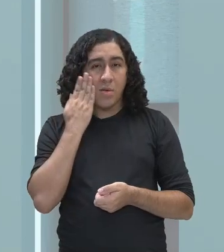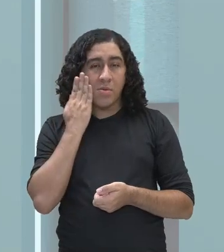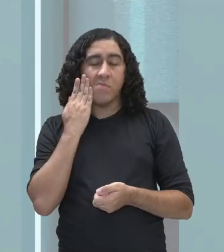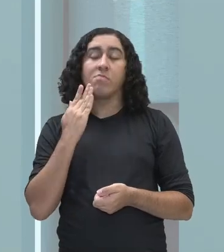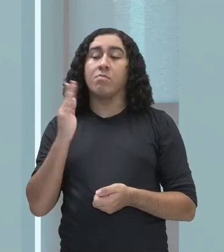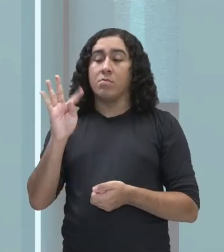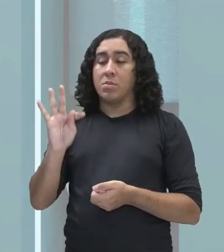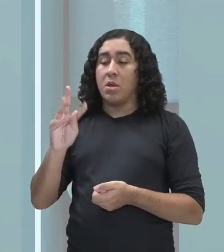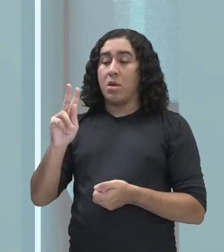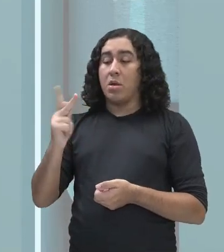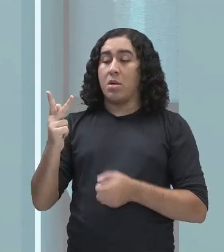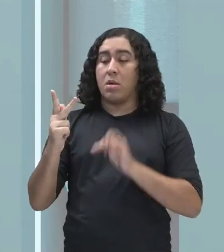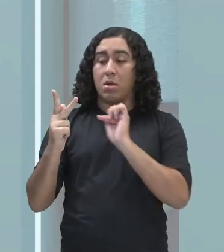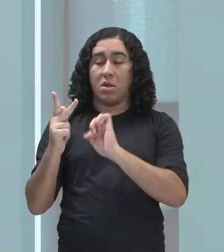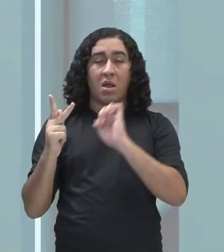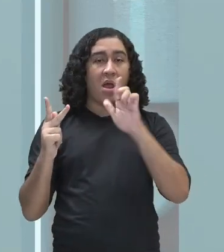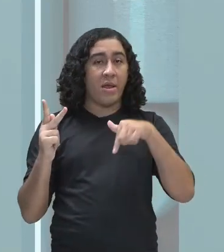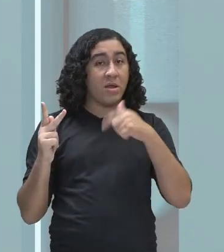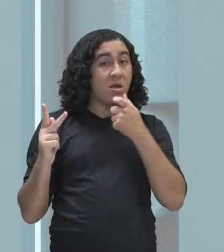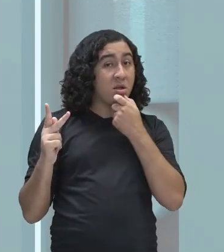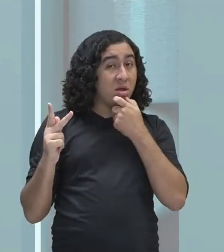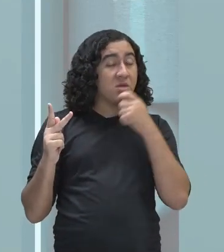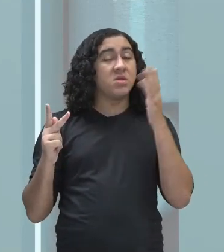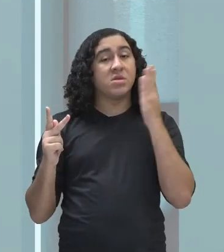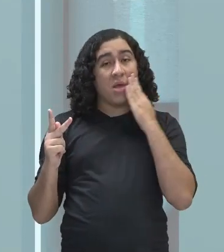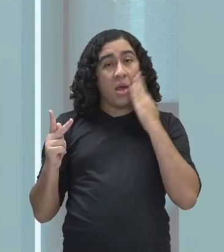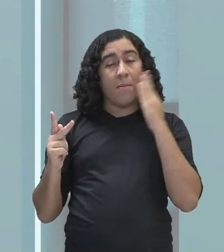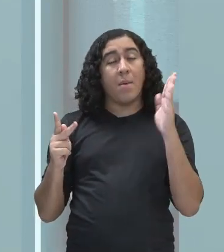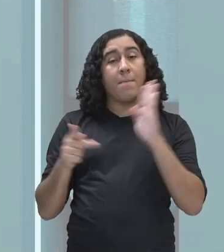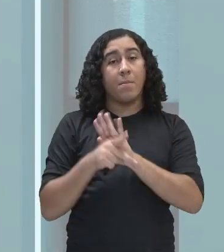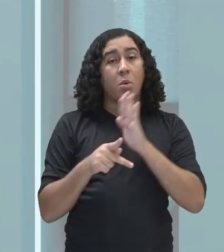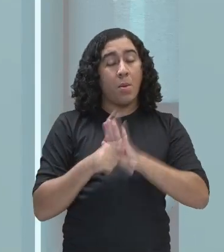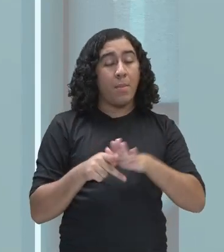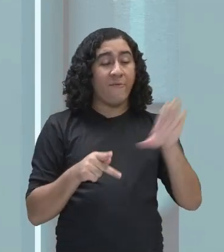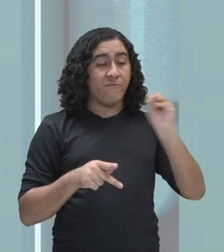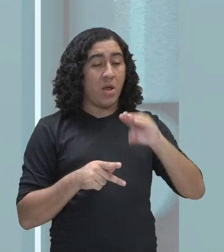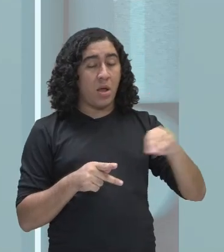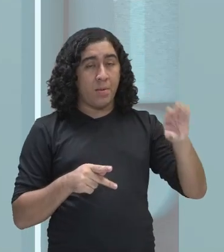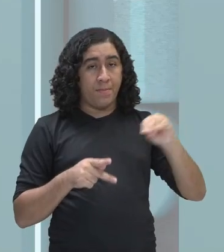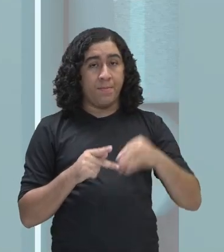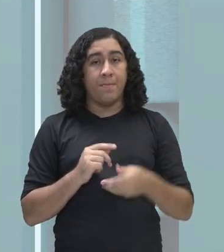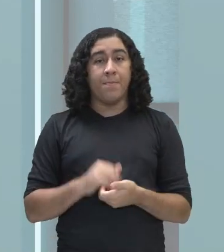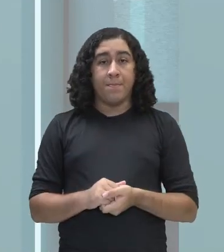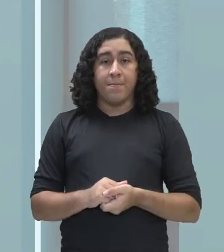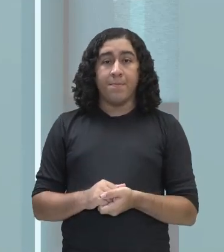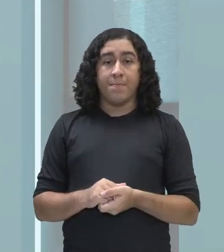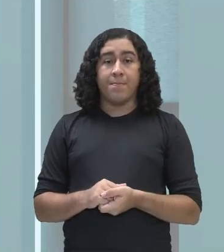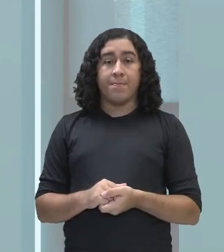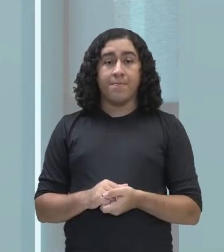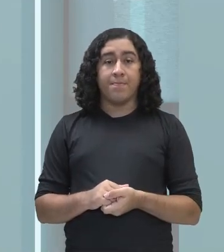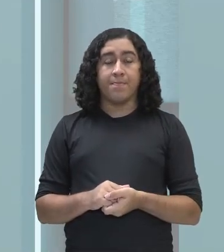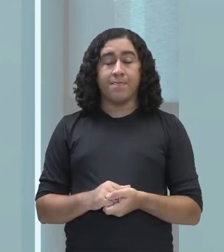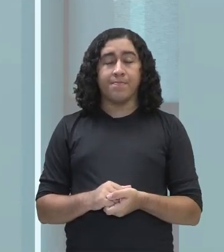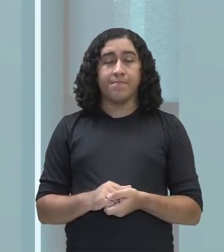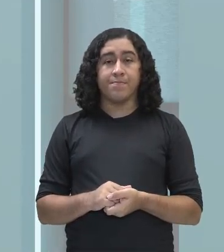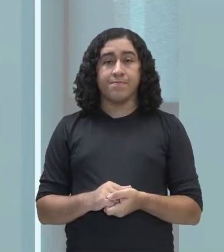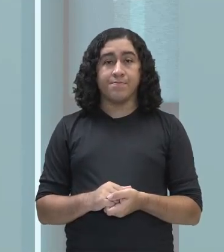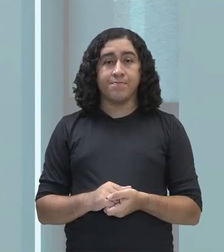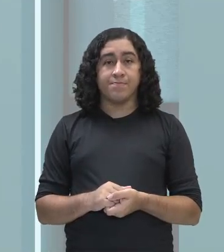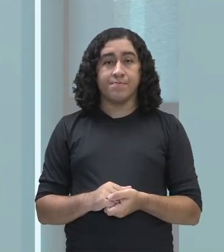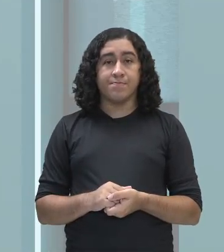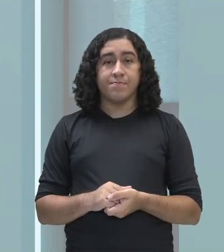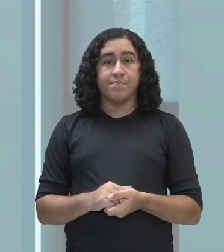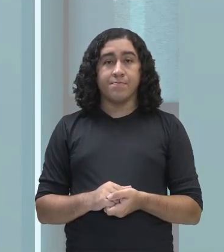grande chance dela, a tradução, aliás, né, a pronúncia dela, desculpa, ser D. Portanto, eu tenho this e